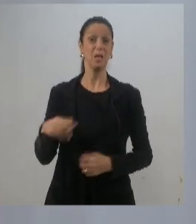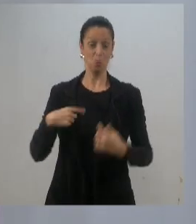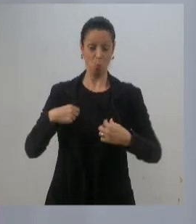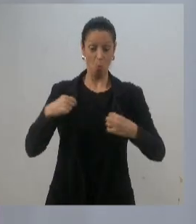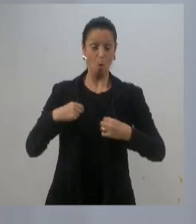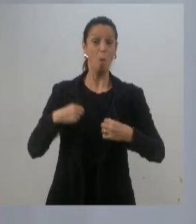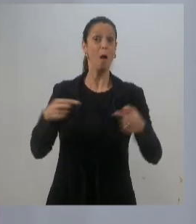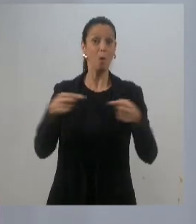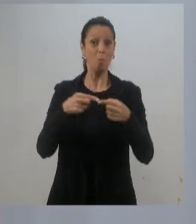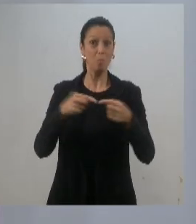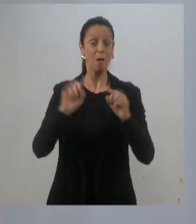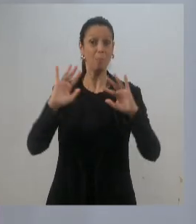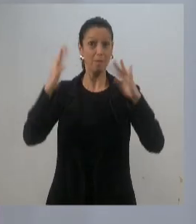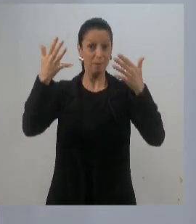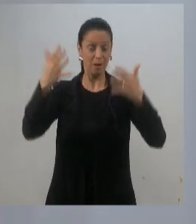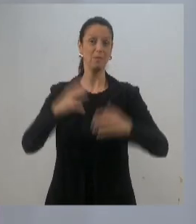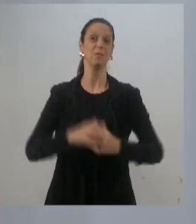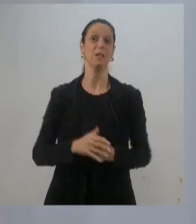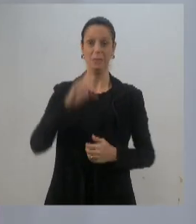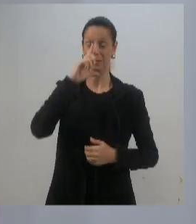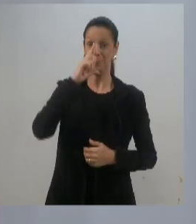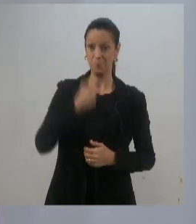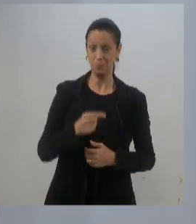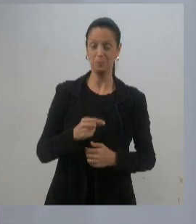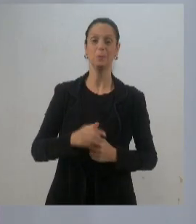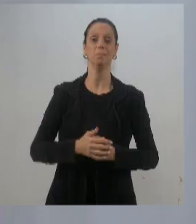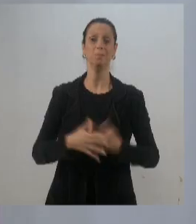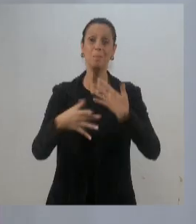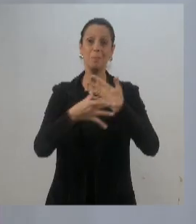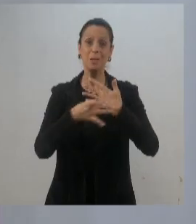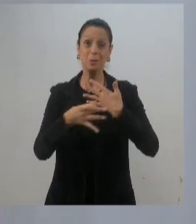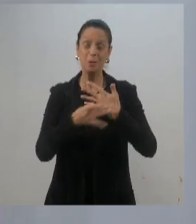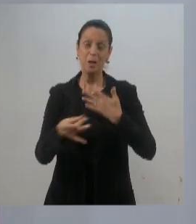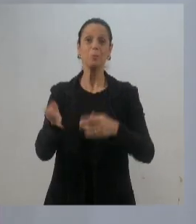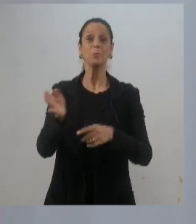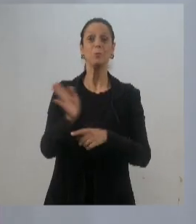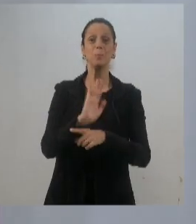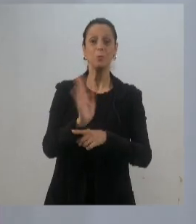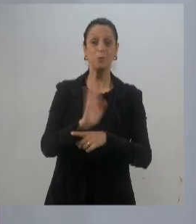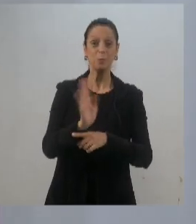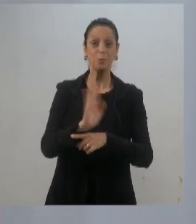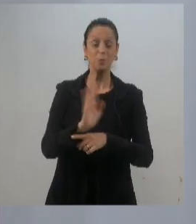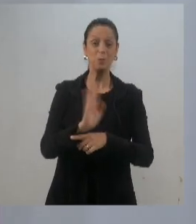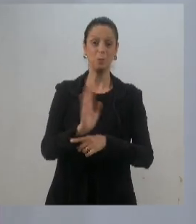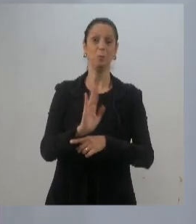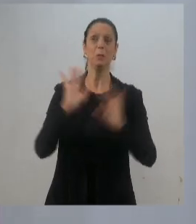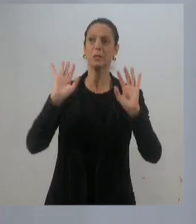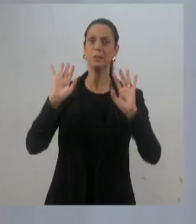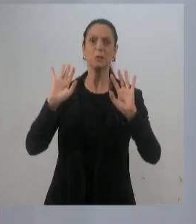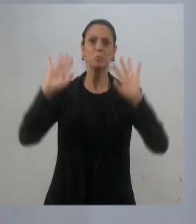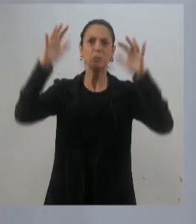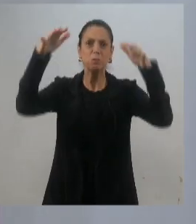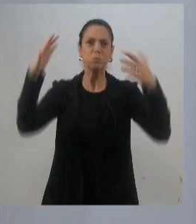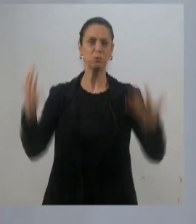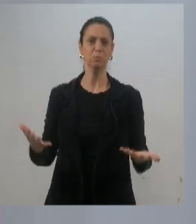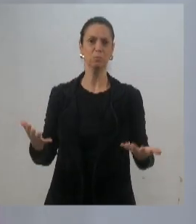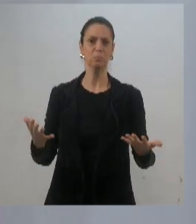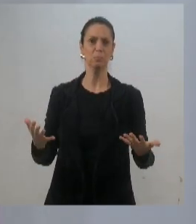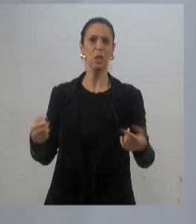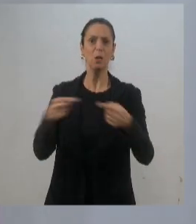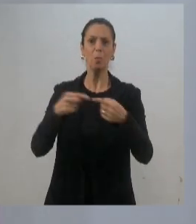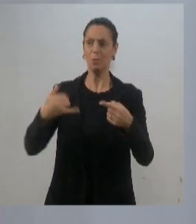fantasiadas com imagens, com personagens de filme de terror maiores de 18